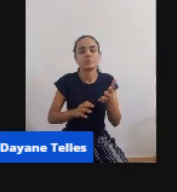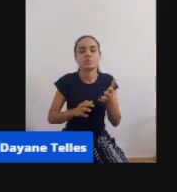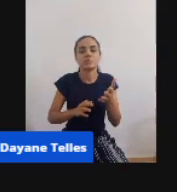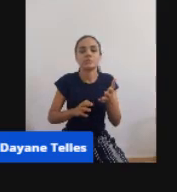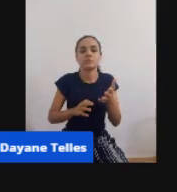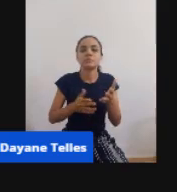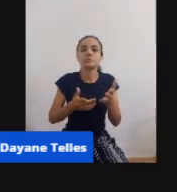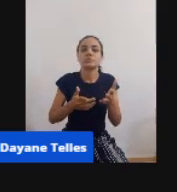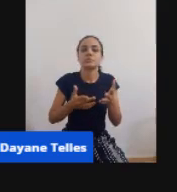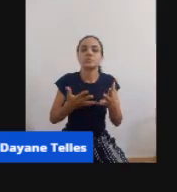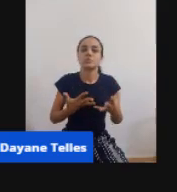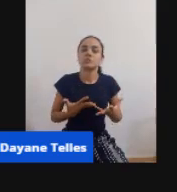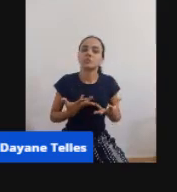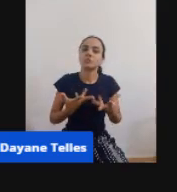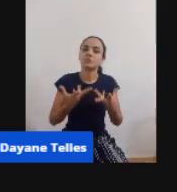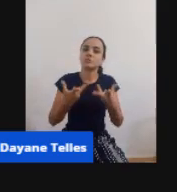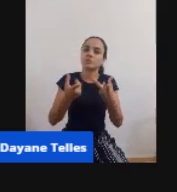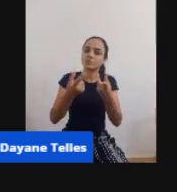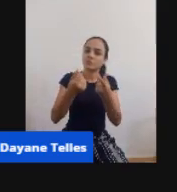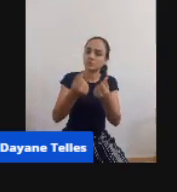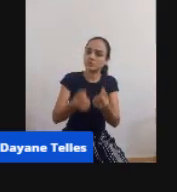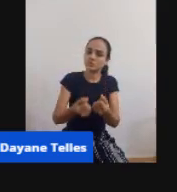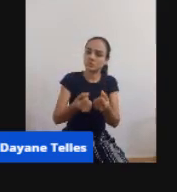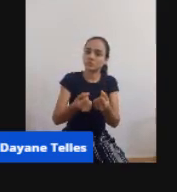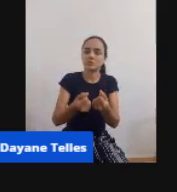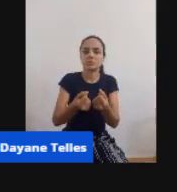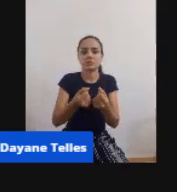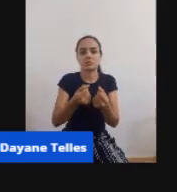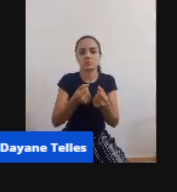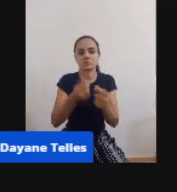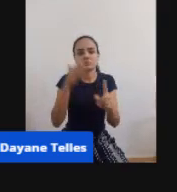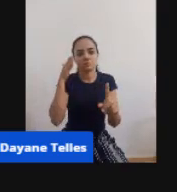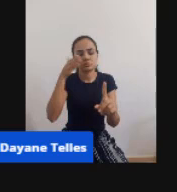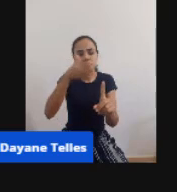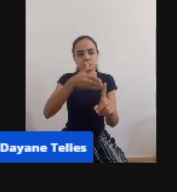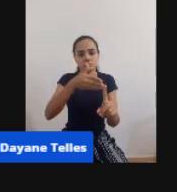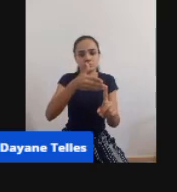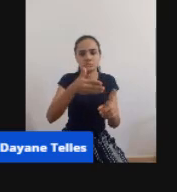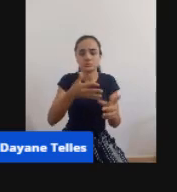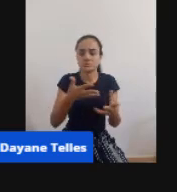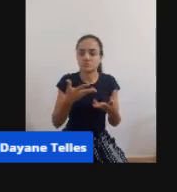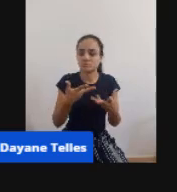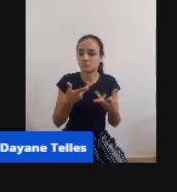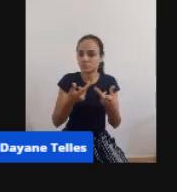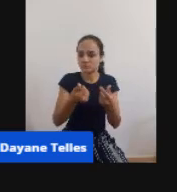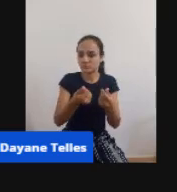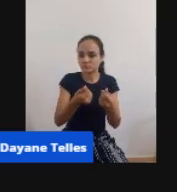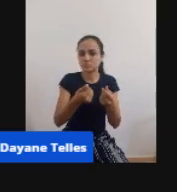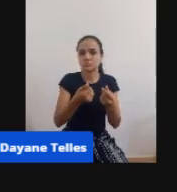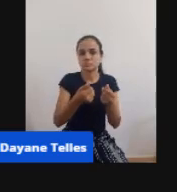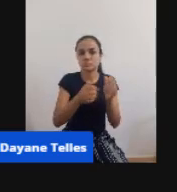habilidade indicada no referencial curricular circunstancial referente a essa atividade, né? Então, são